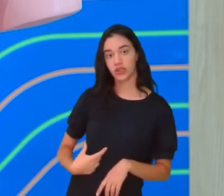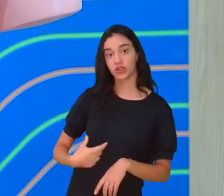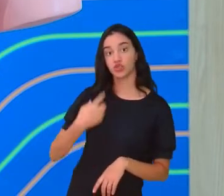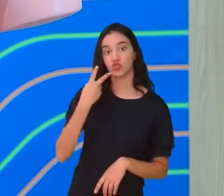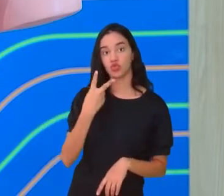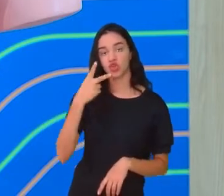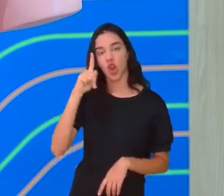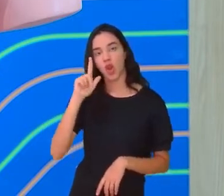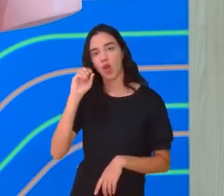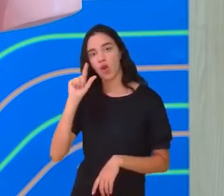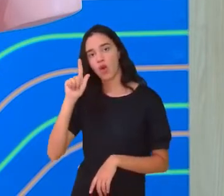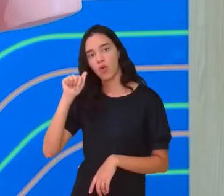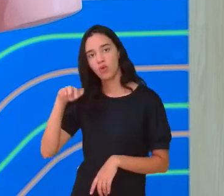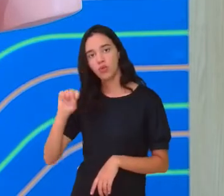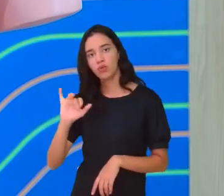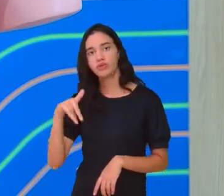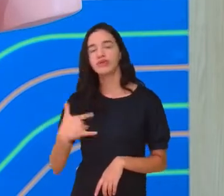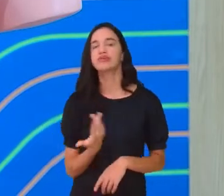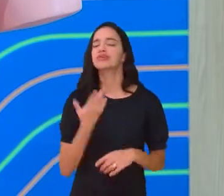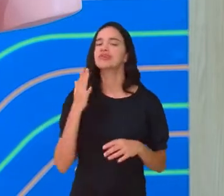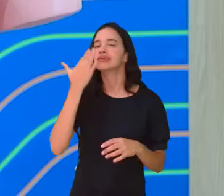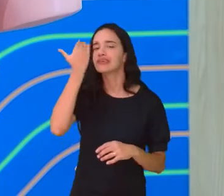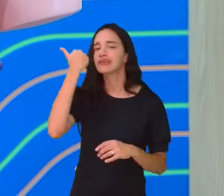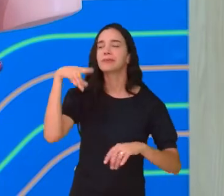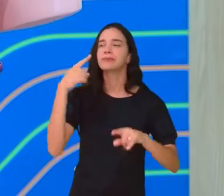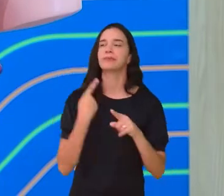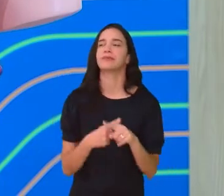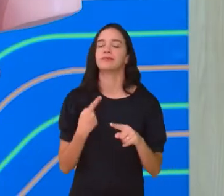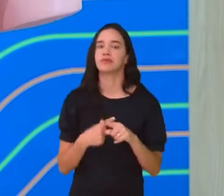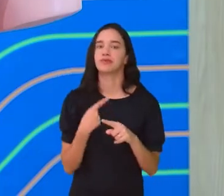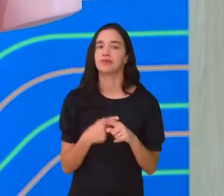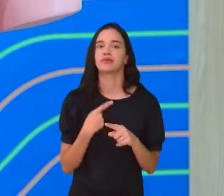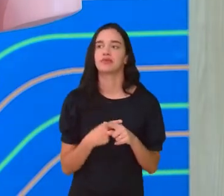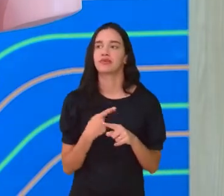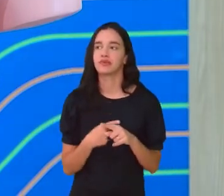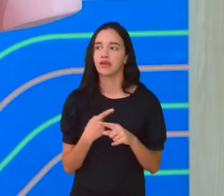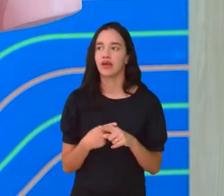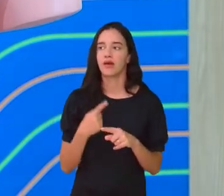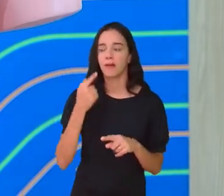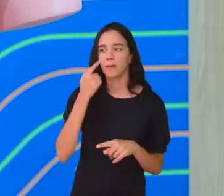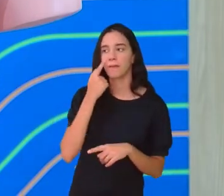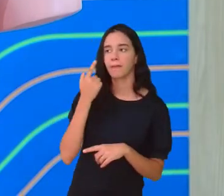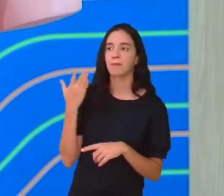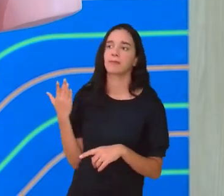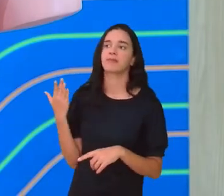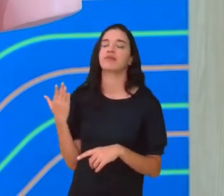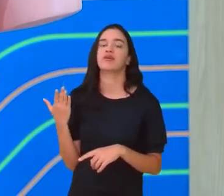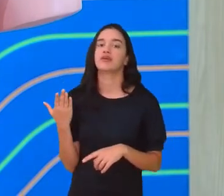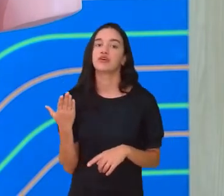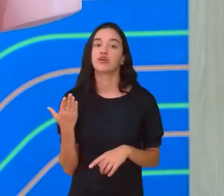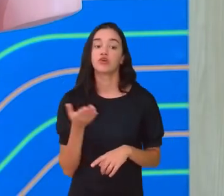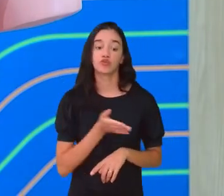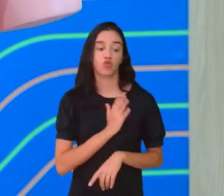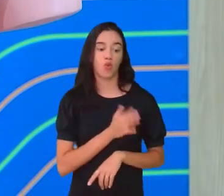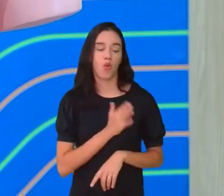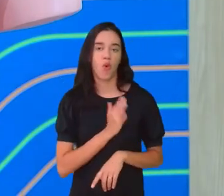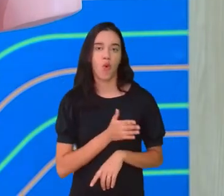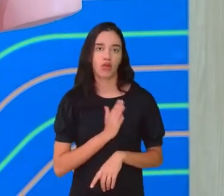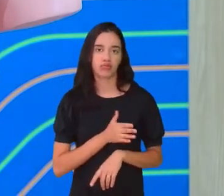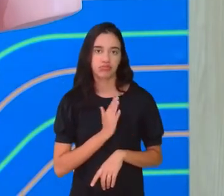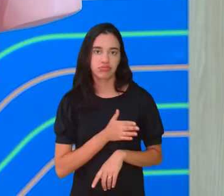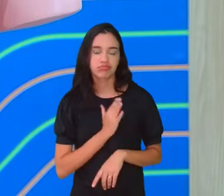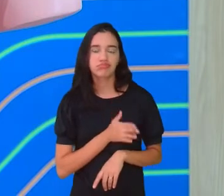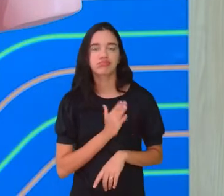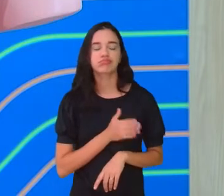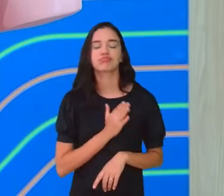Sabe por quê, pessoal? Porque do lado esquerdo vai estar, né, mais inclinado aí a questão do coração. É